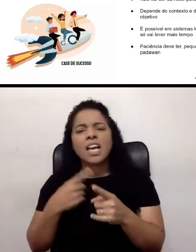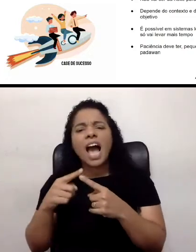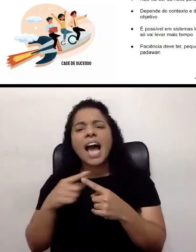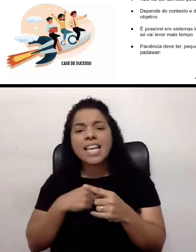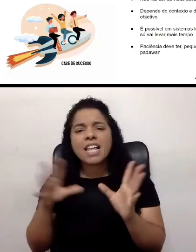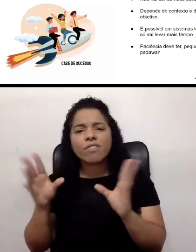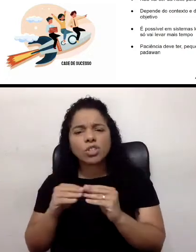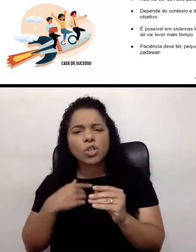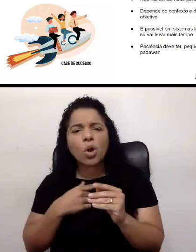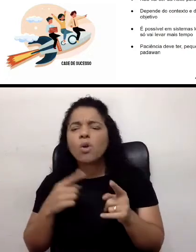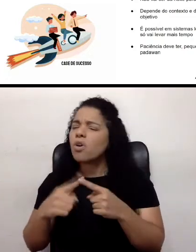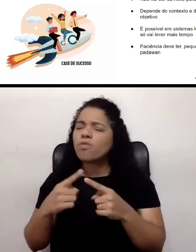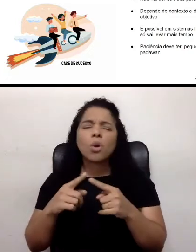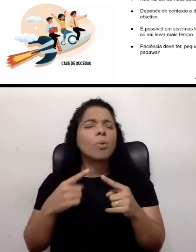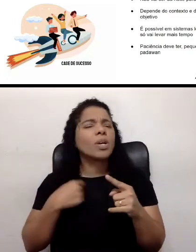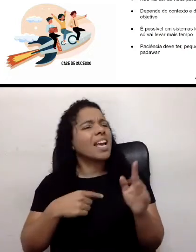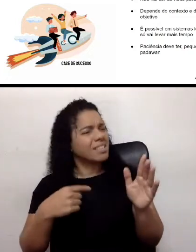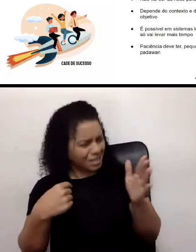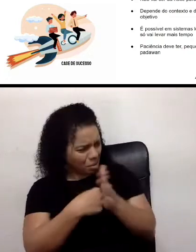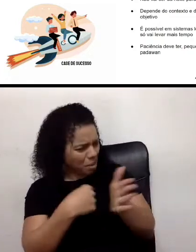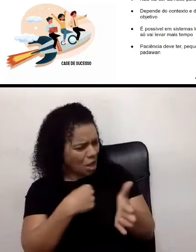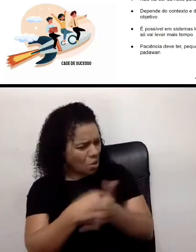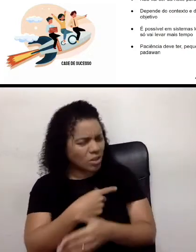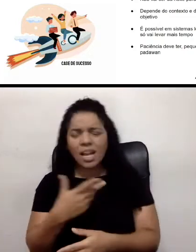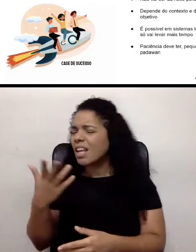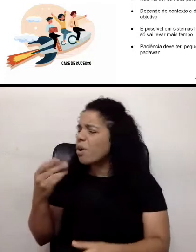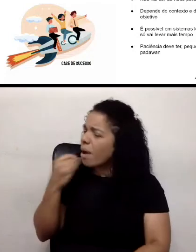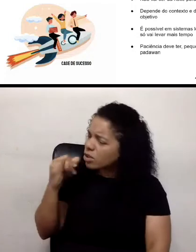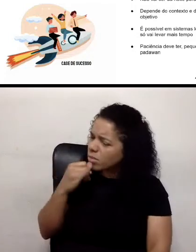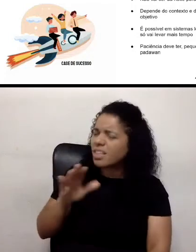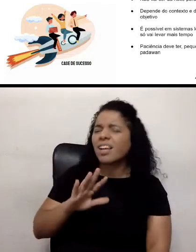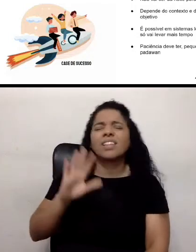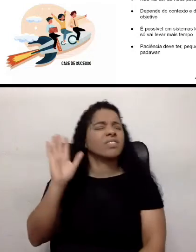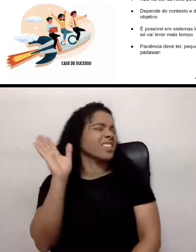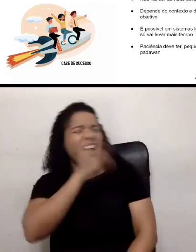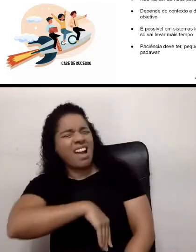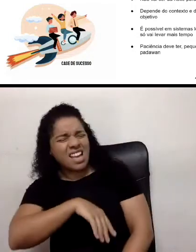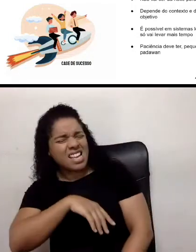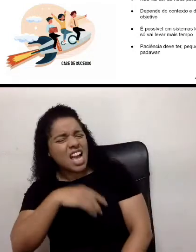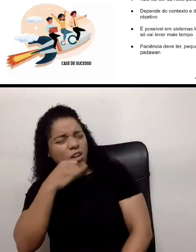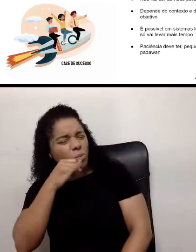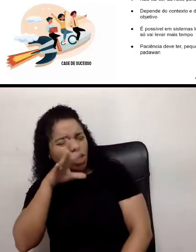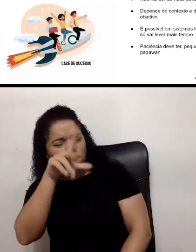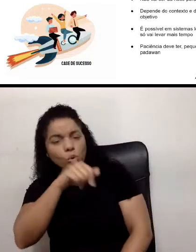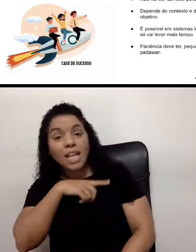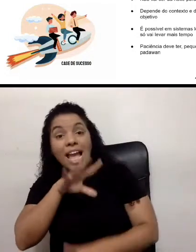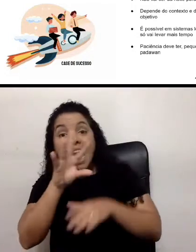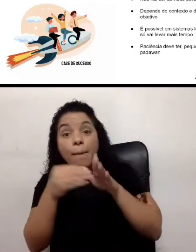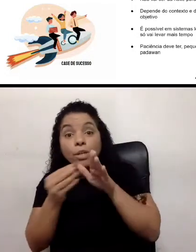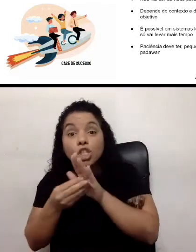coisas? Não, é que eu estou querendo começar a automatizar alguma coisa assim. Ah, não, relaxa, já tem tudo automatizado. Aí ele me mandou um repositório em